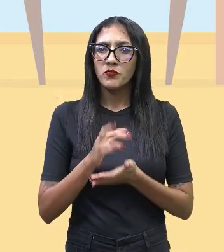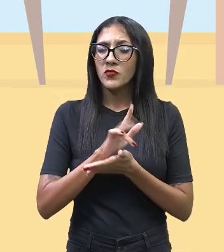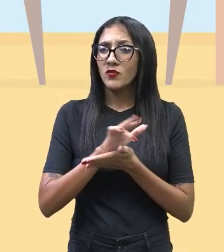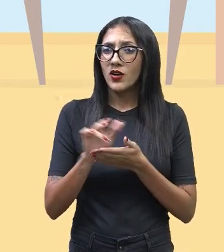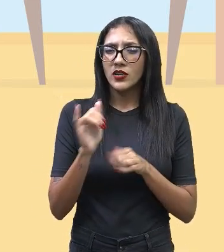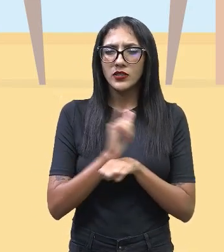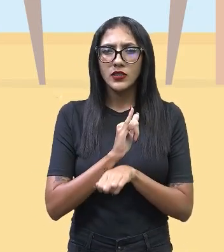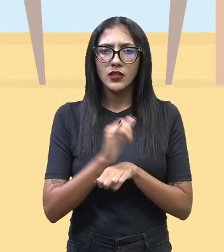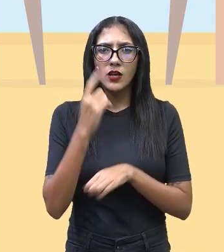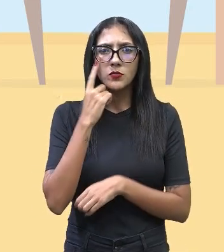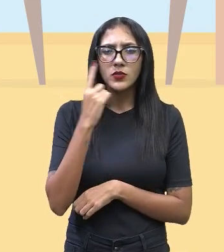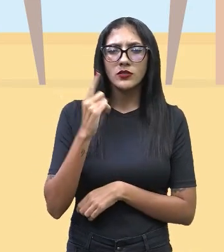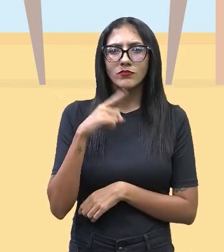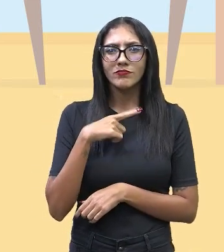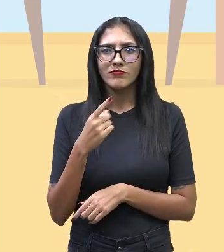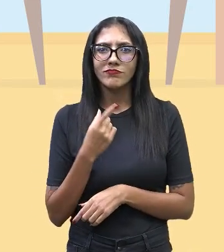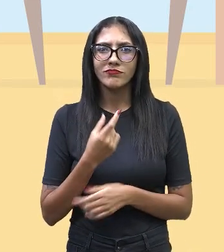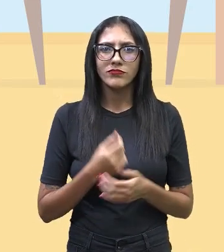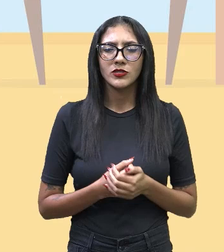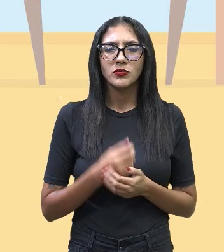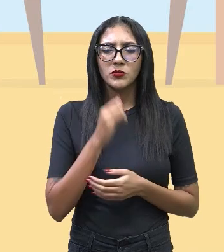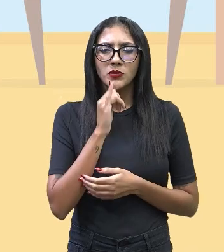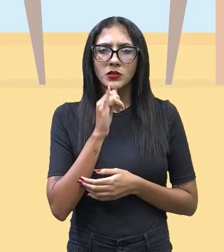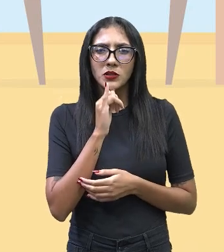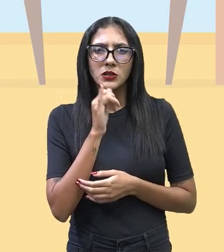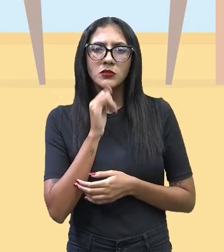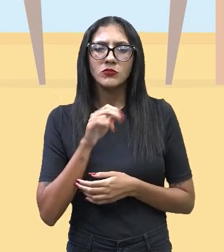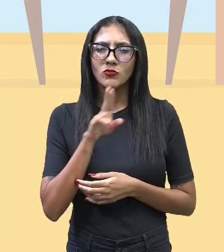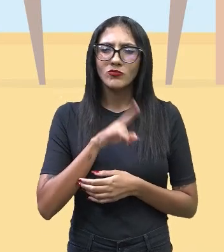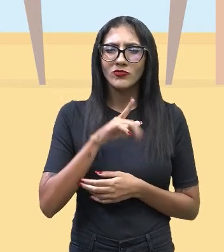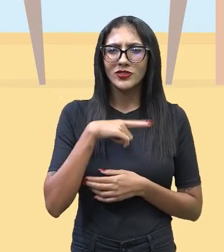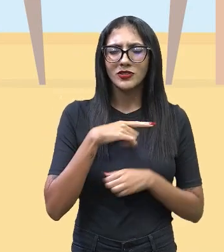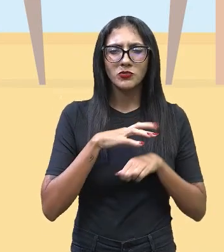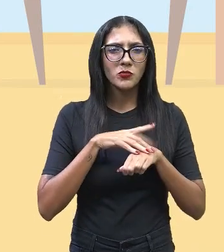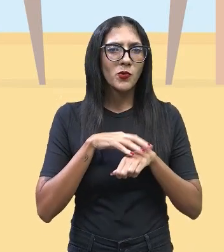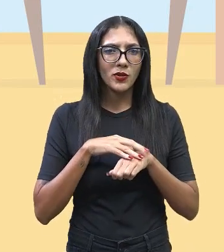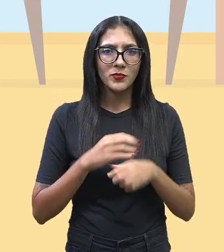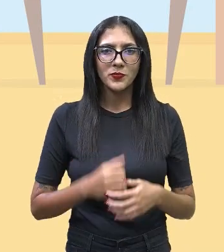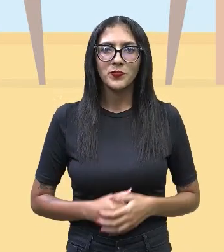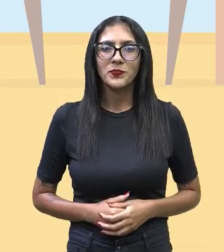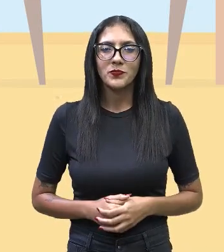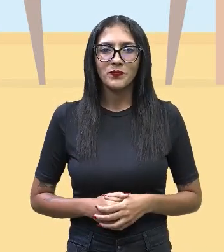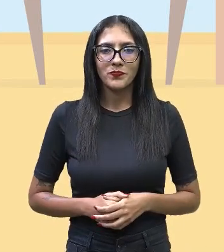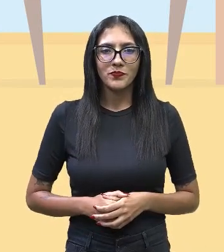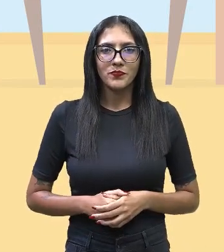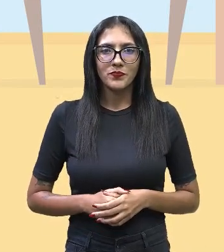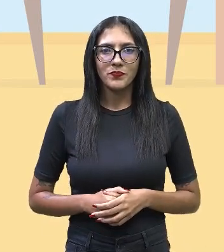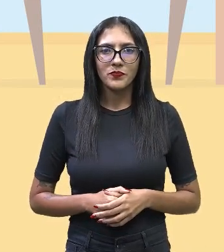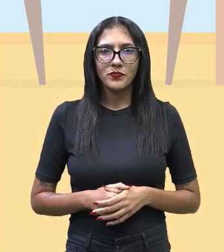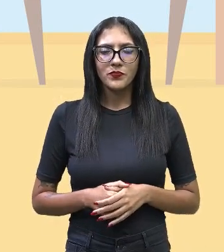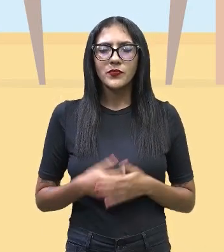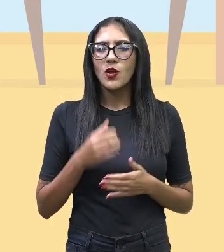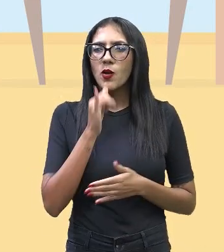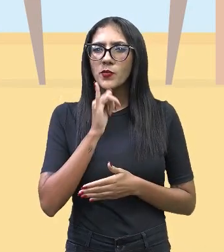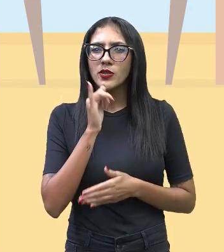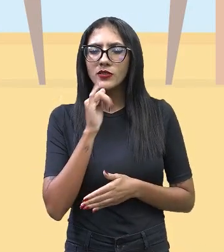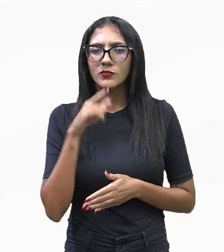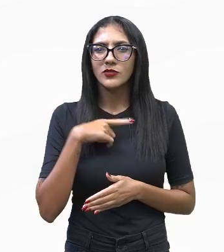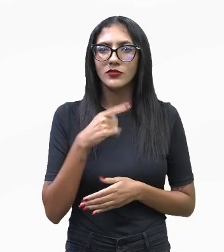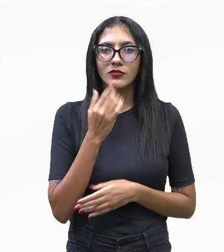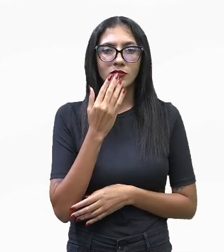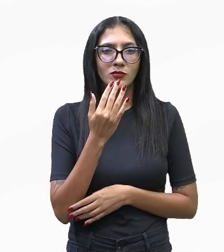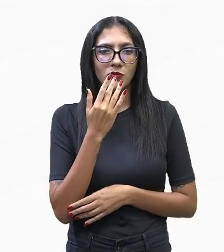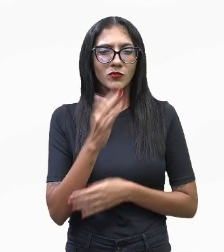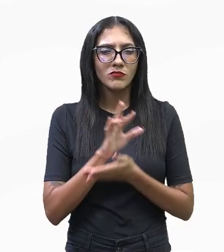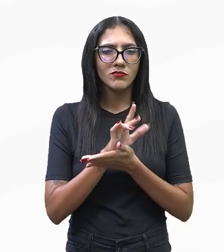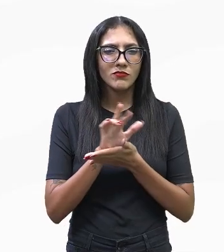elementos que não são bons, né? Levam às doenças crônicas não transmissíveis. Então, quer dizer que essa questão dessas embalagens, né? Vamos ver aí,